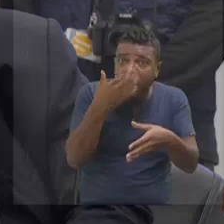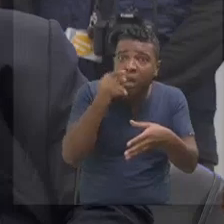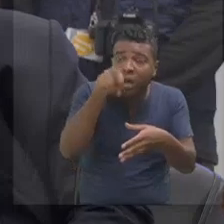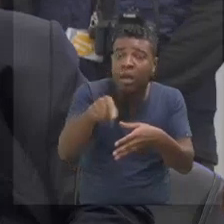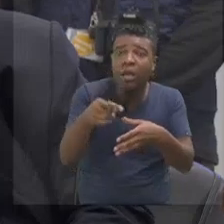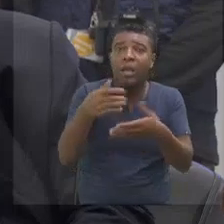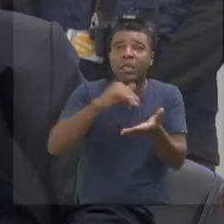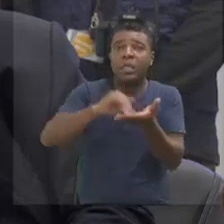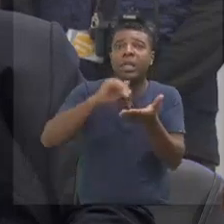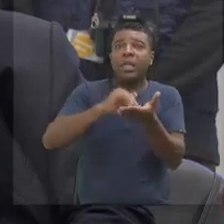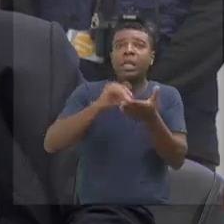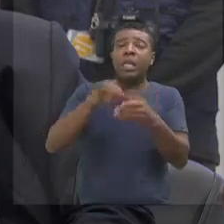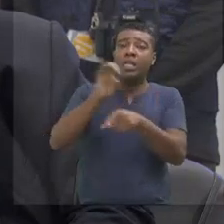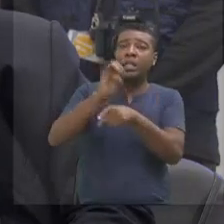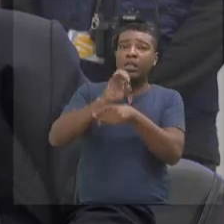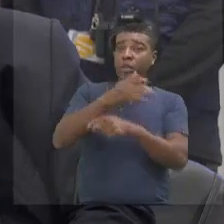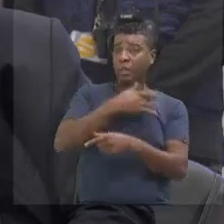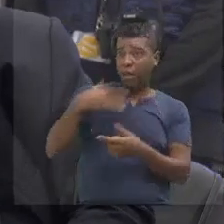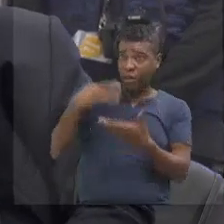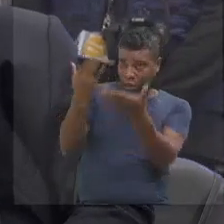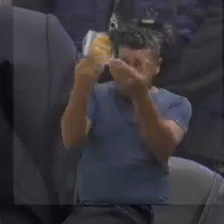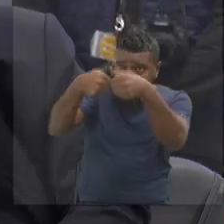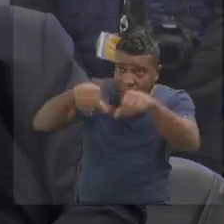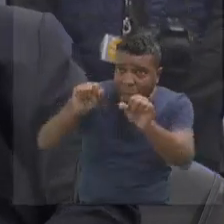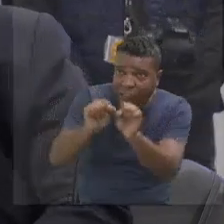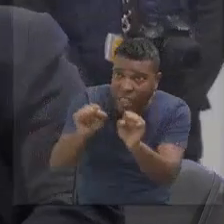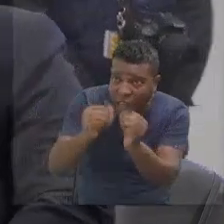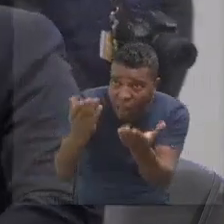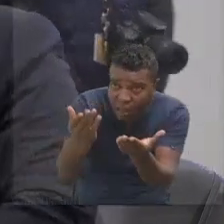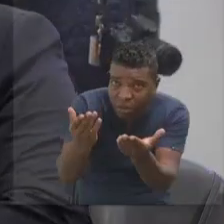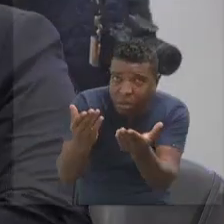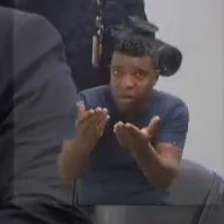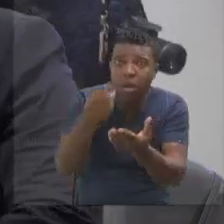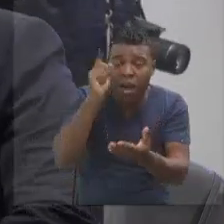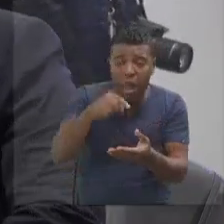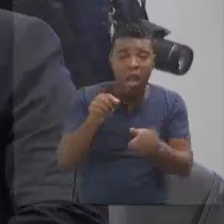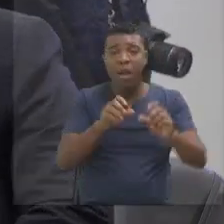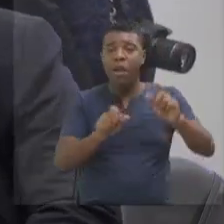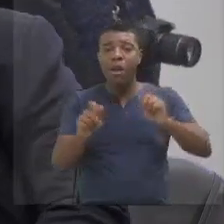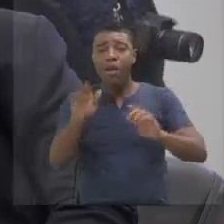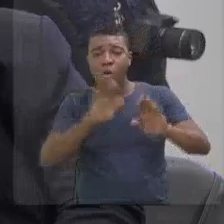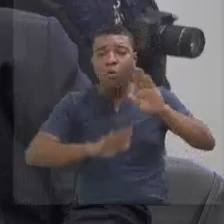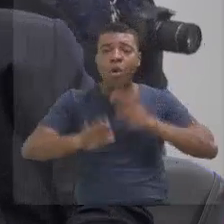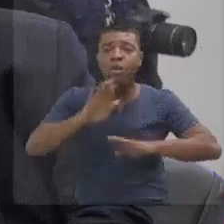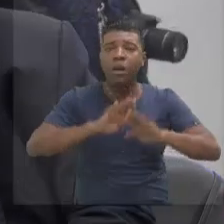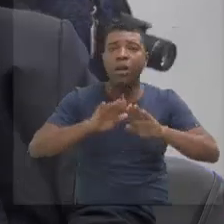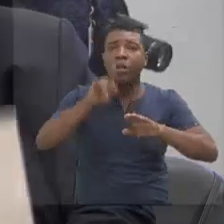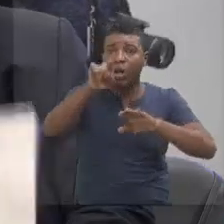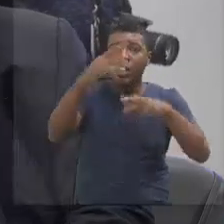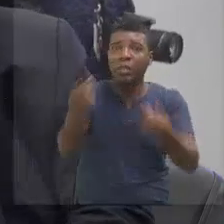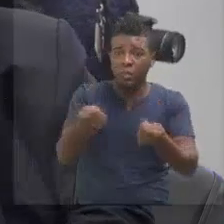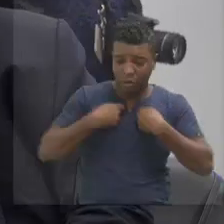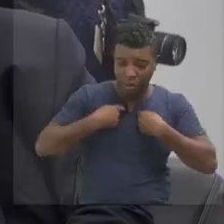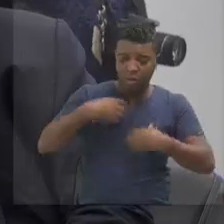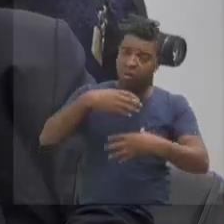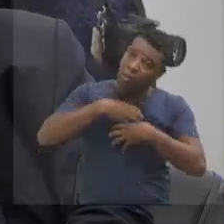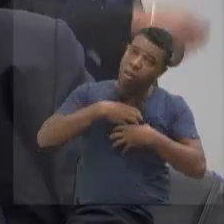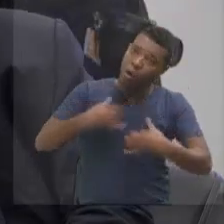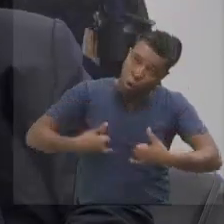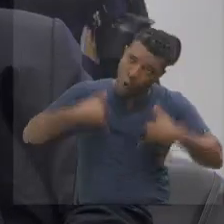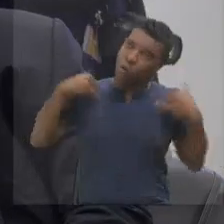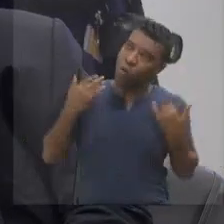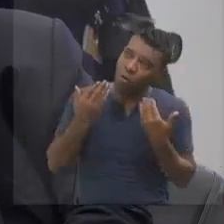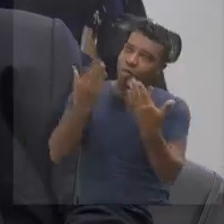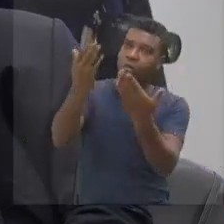de Saúde zelando aplicando com eficiência e é isso que me faz ter orgulho e aqui eu renovo